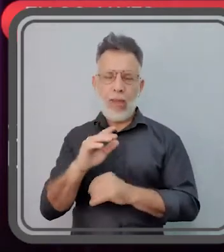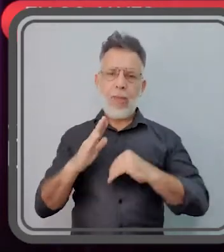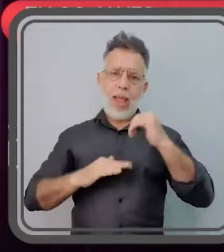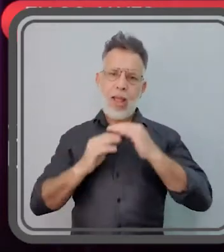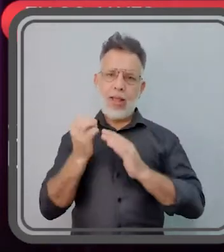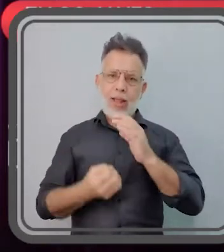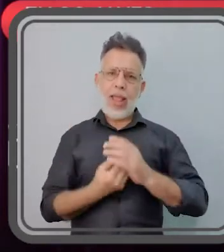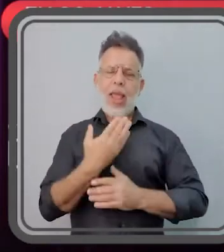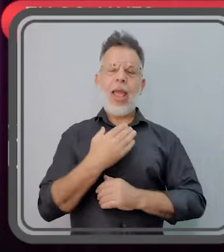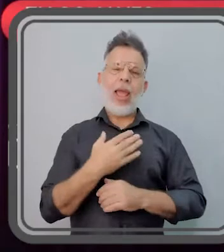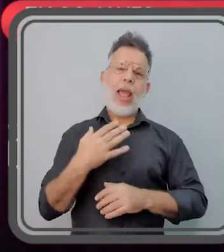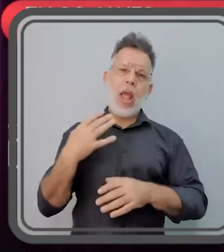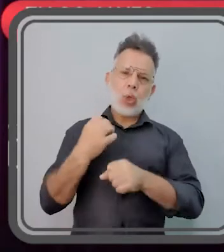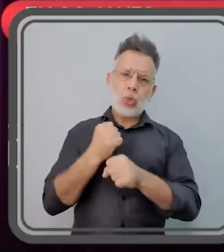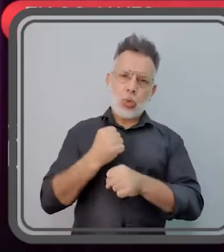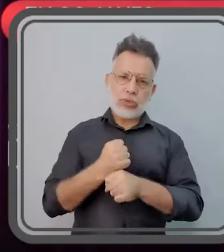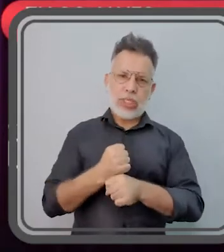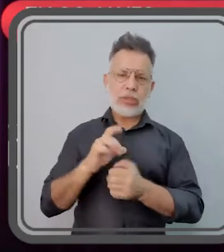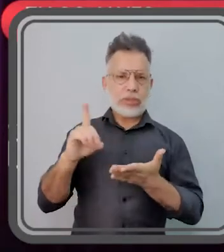e contas no banco. Então,